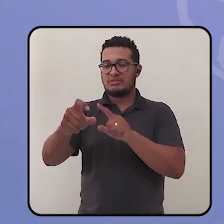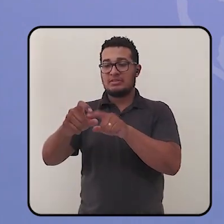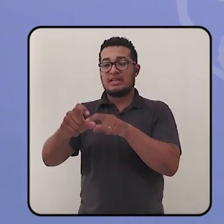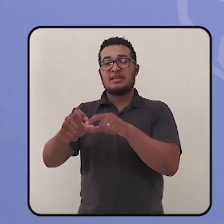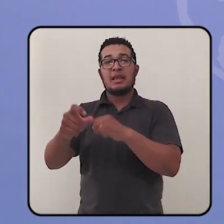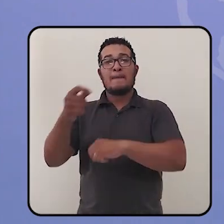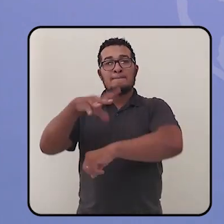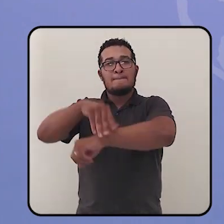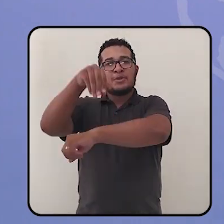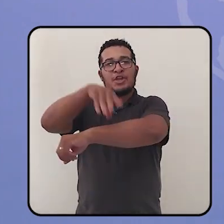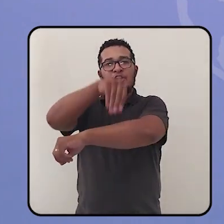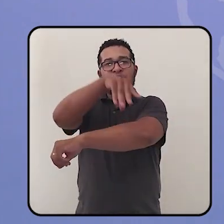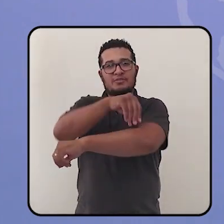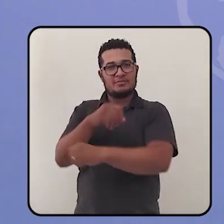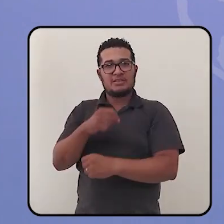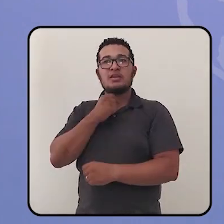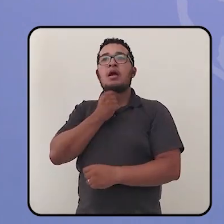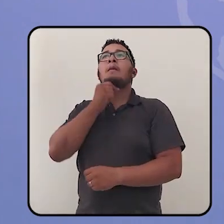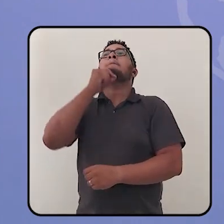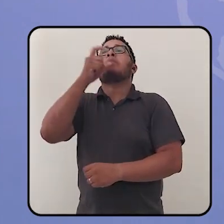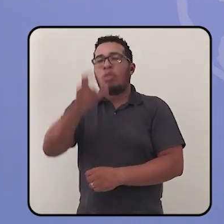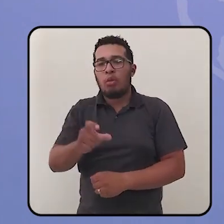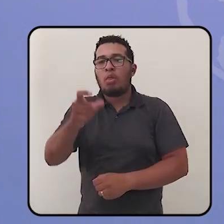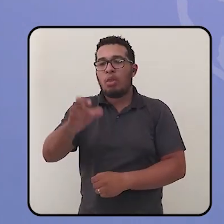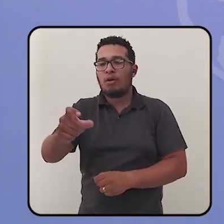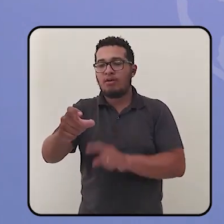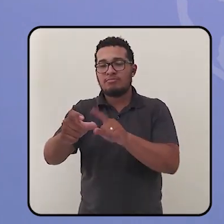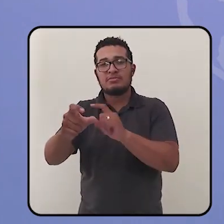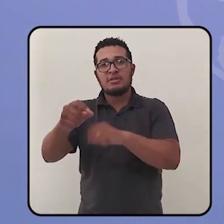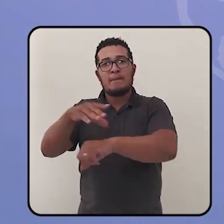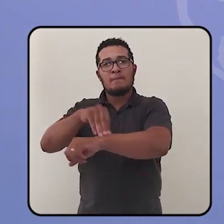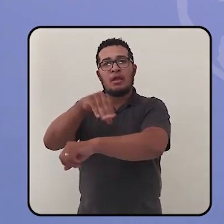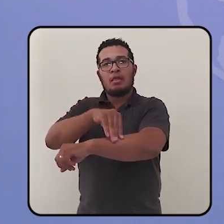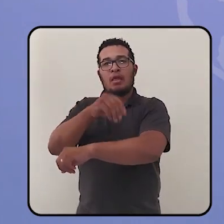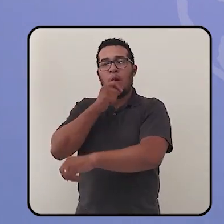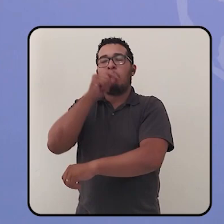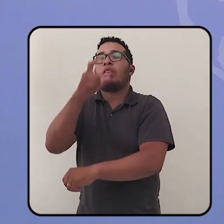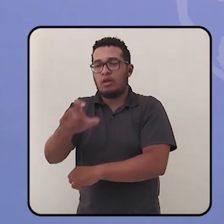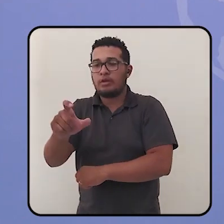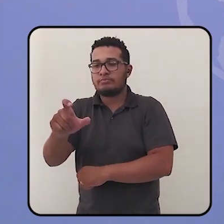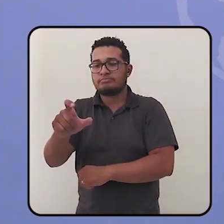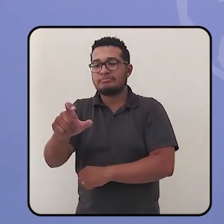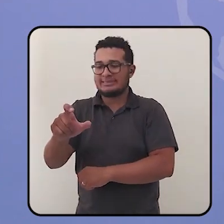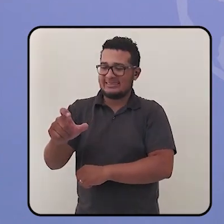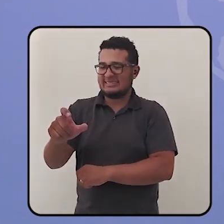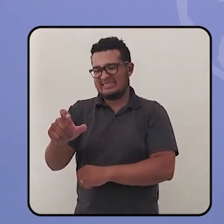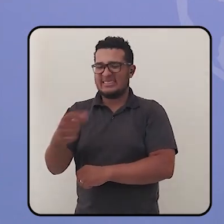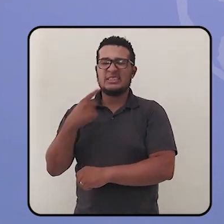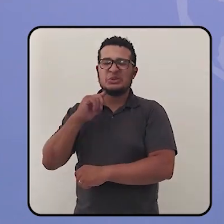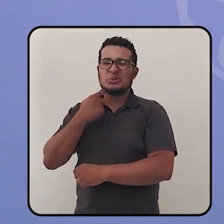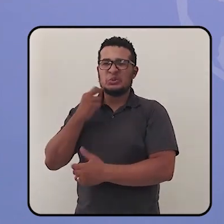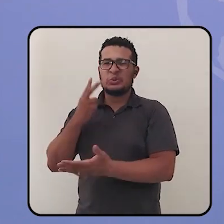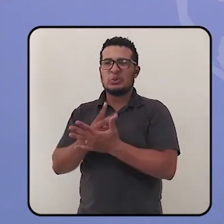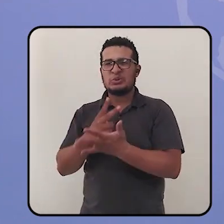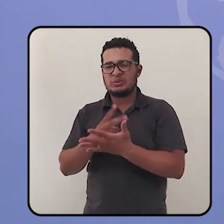a bola de pêlo longo depois que ele bota para fora a bola de pêlo ele volta a se lamber novamente porque ele acha que está sujo ou